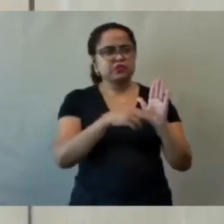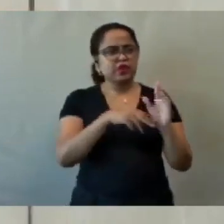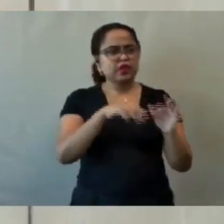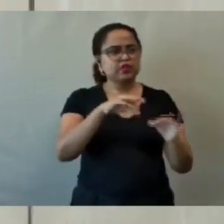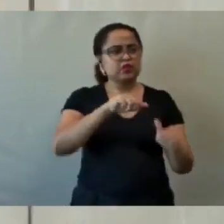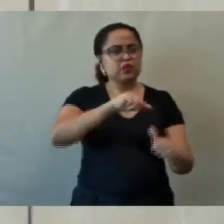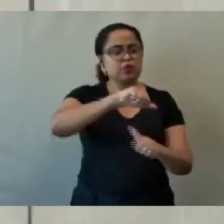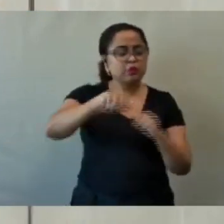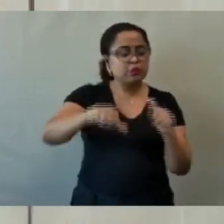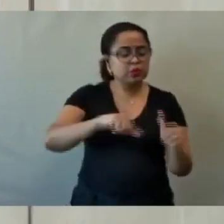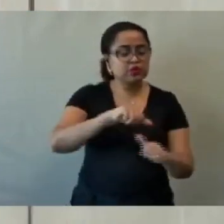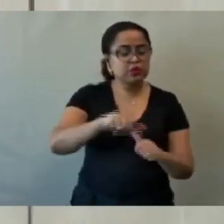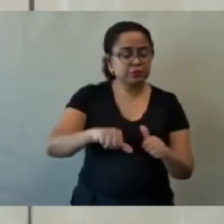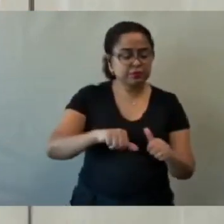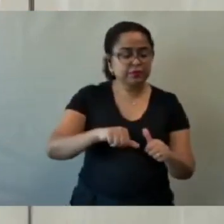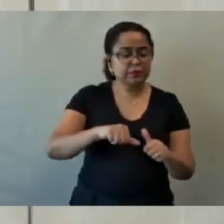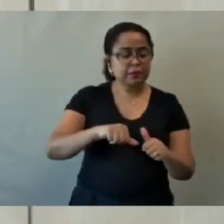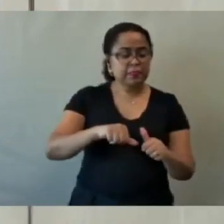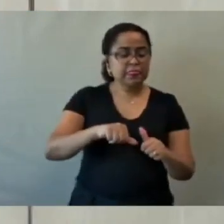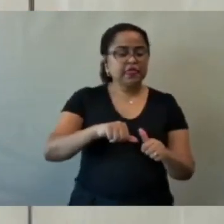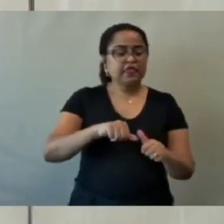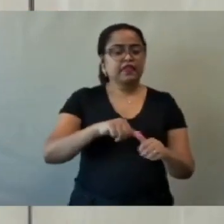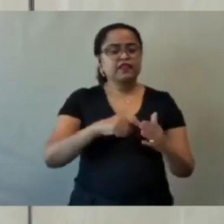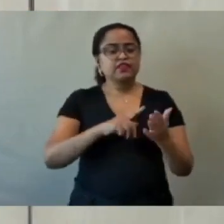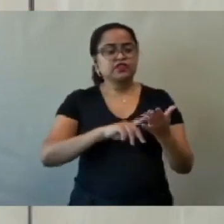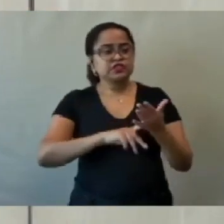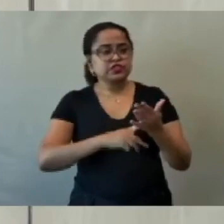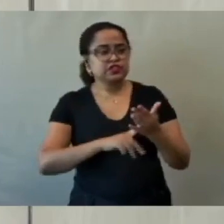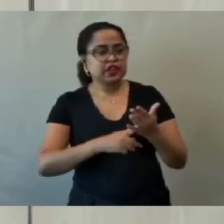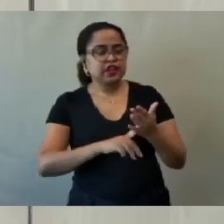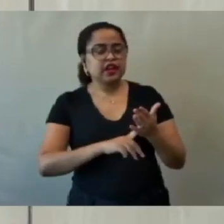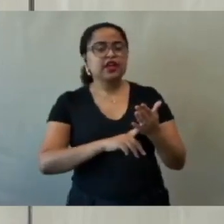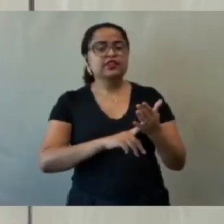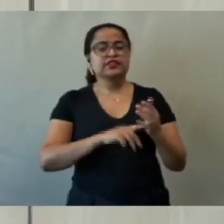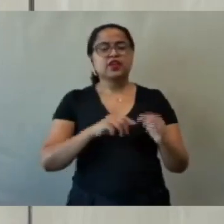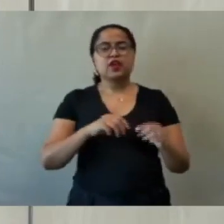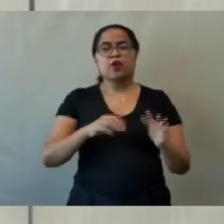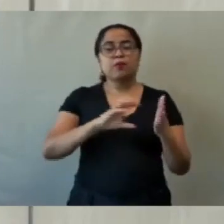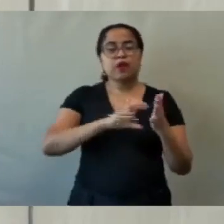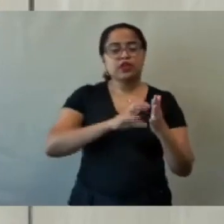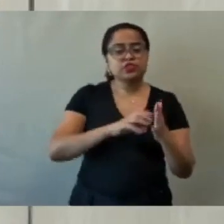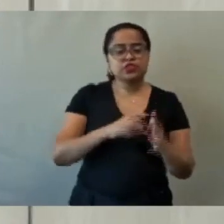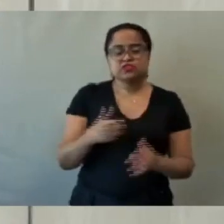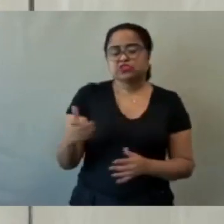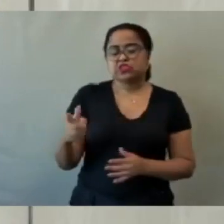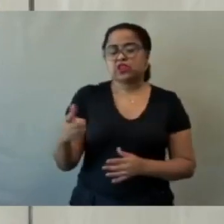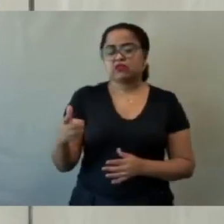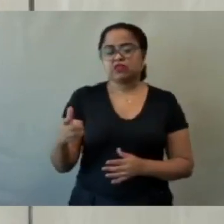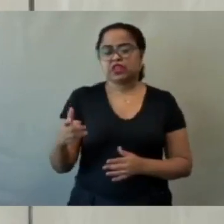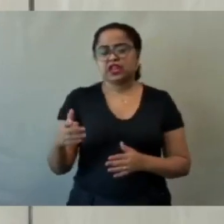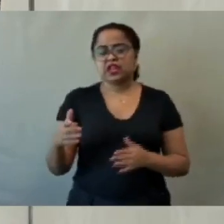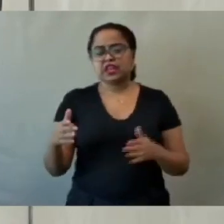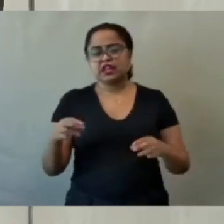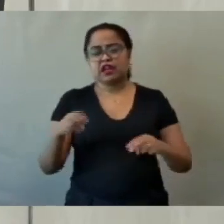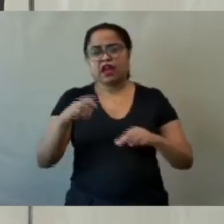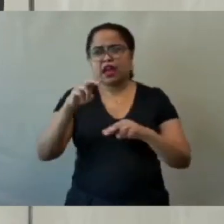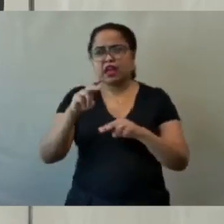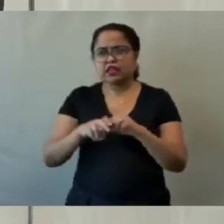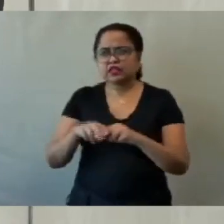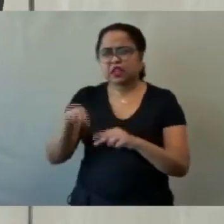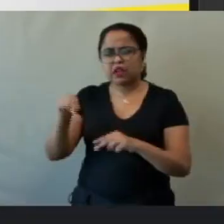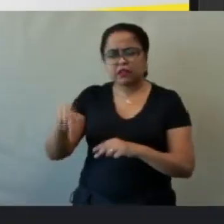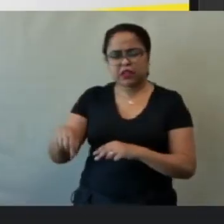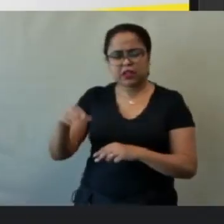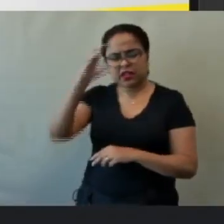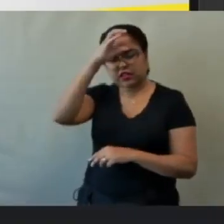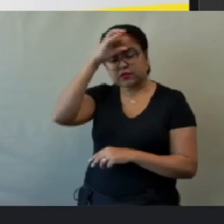permite que entidades sindicais, né, partidos que não têm assento aqui na Câmara Municipal, que eles possam apresentar proposições que